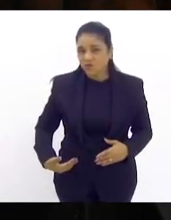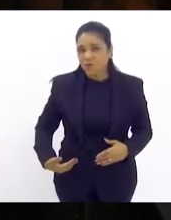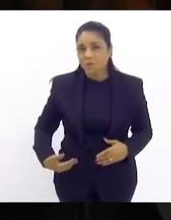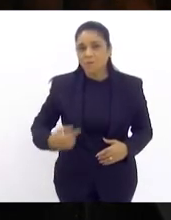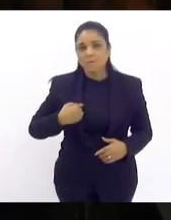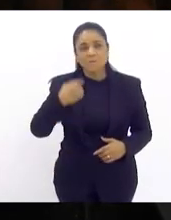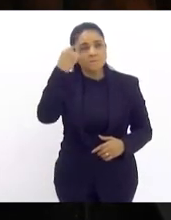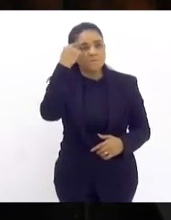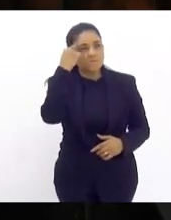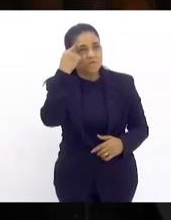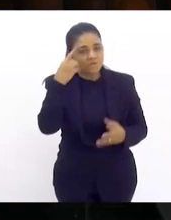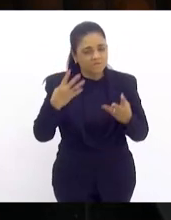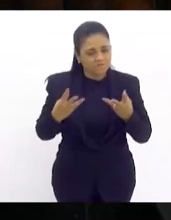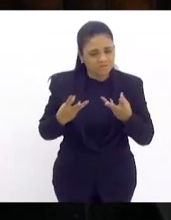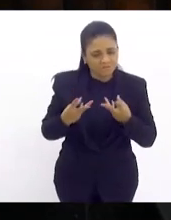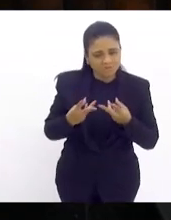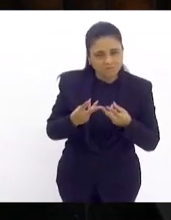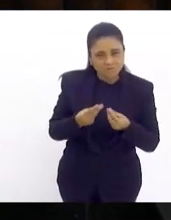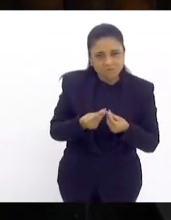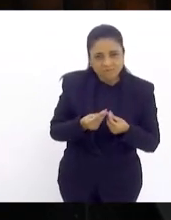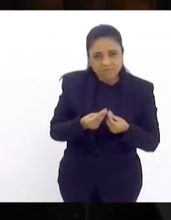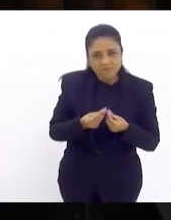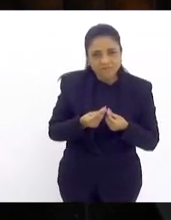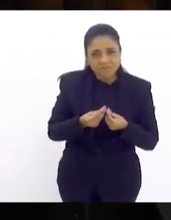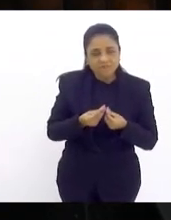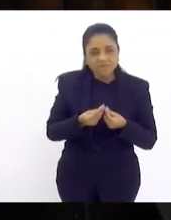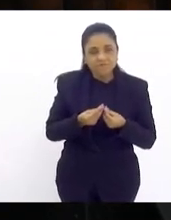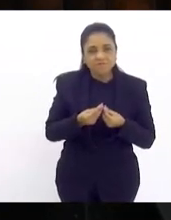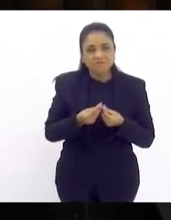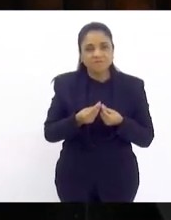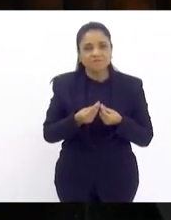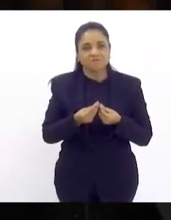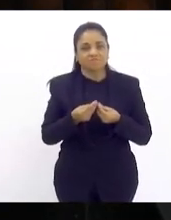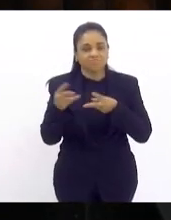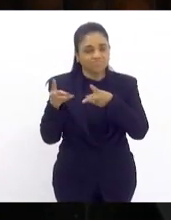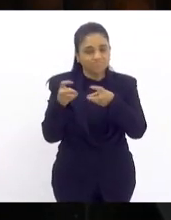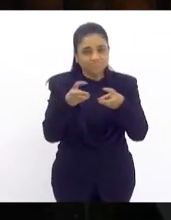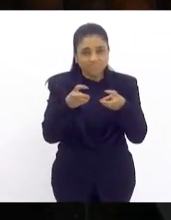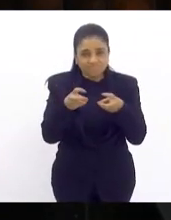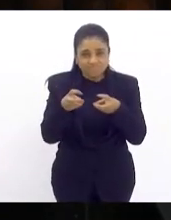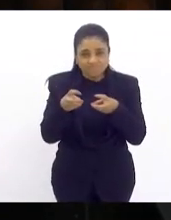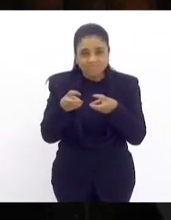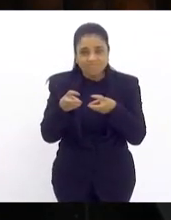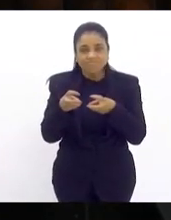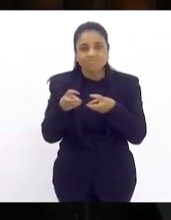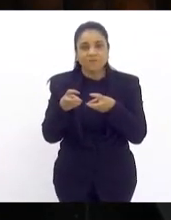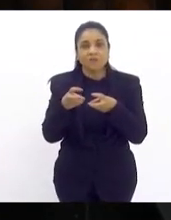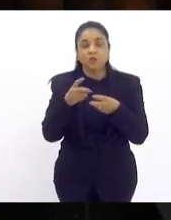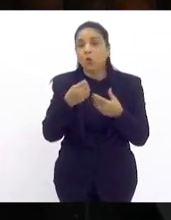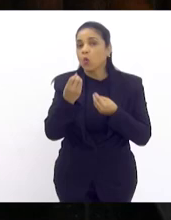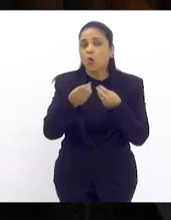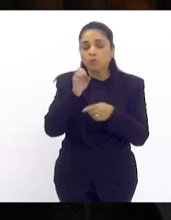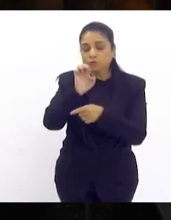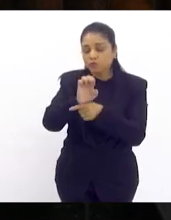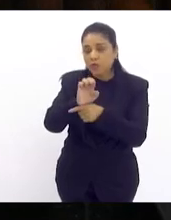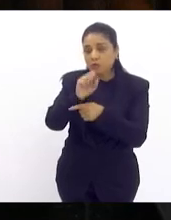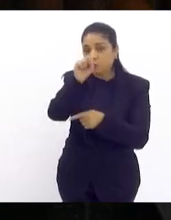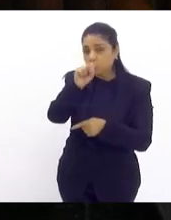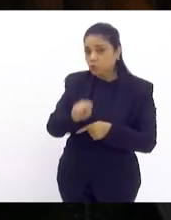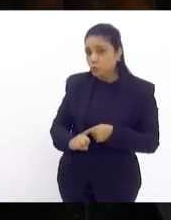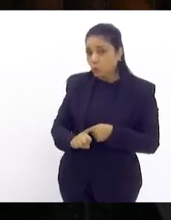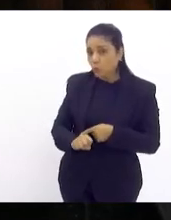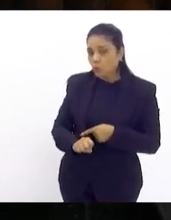ter sensibilidade para esses temas não há porque os estados do sul Sudeste